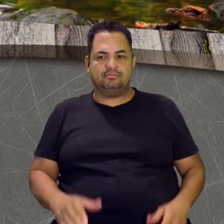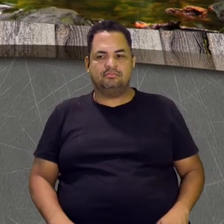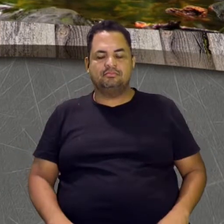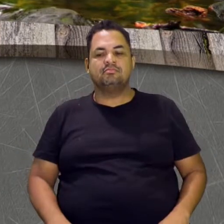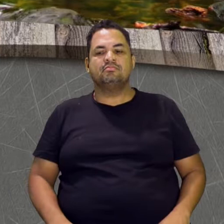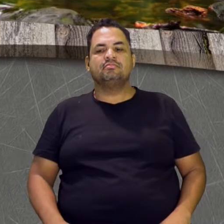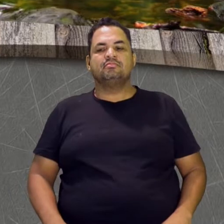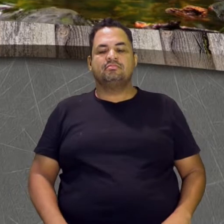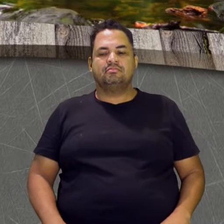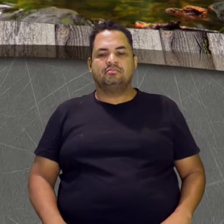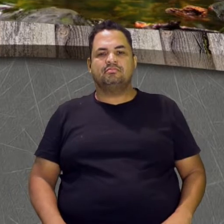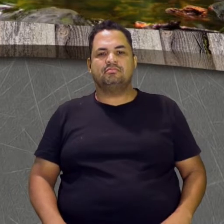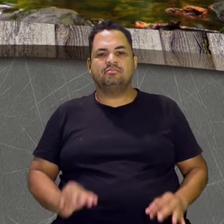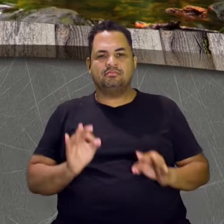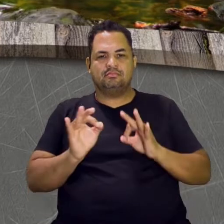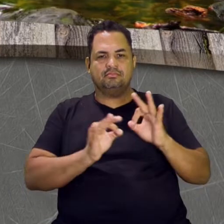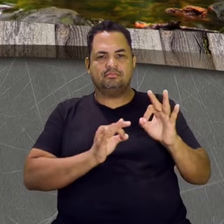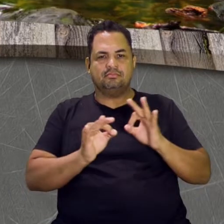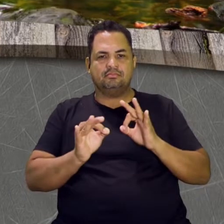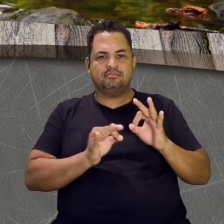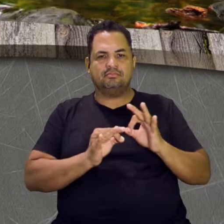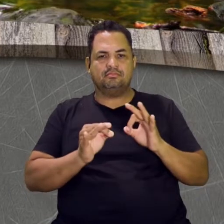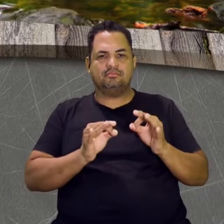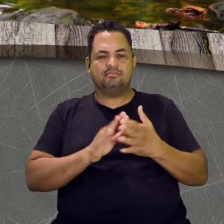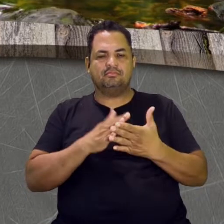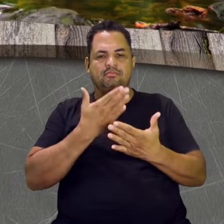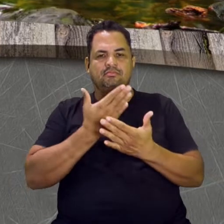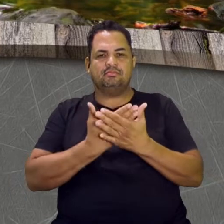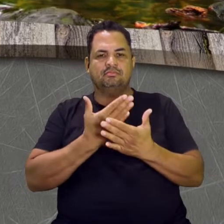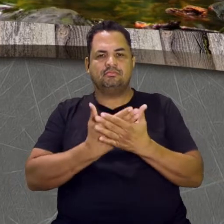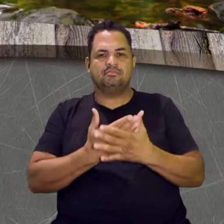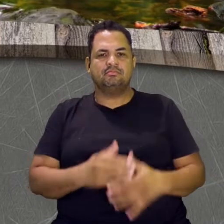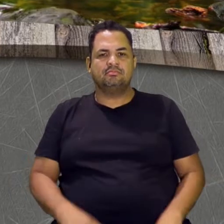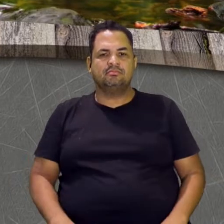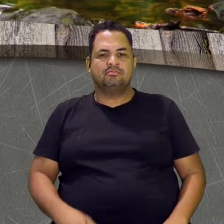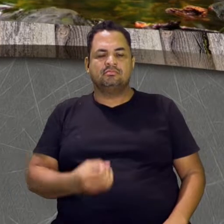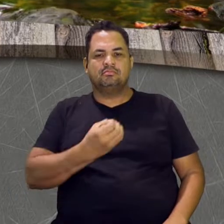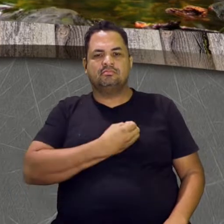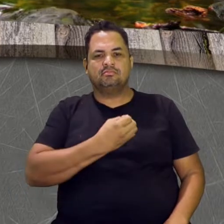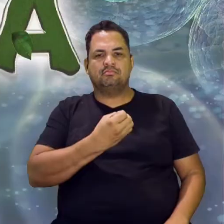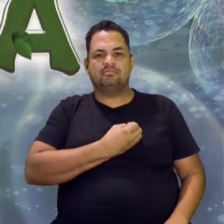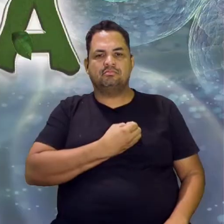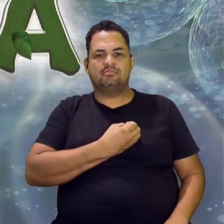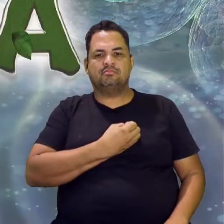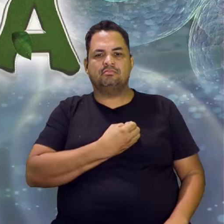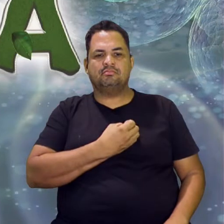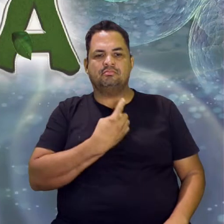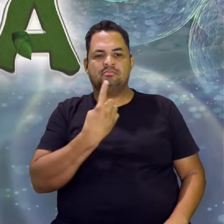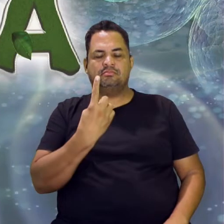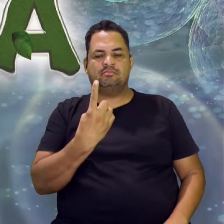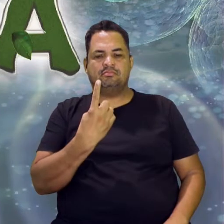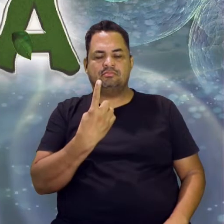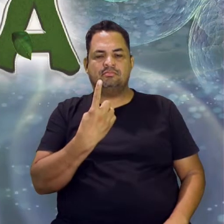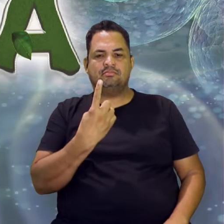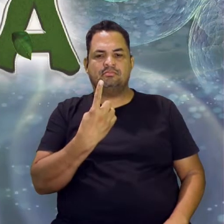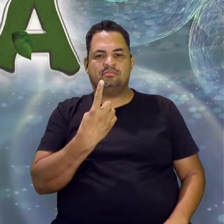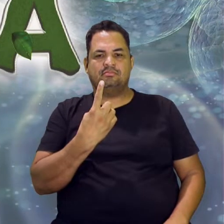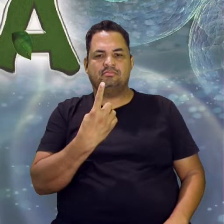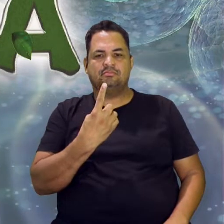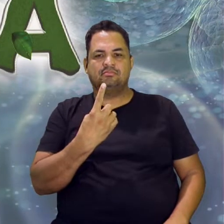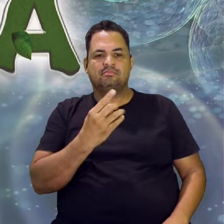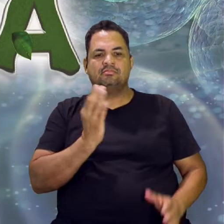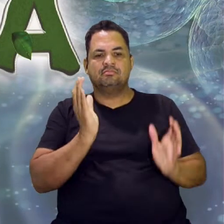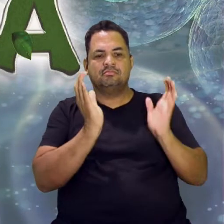gente estar então construindo essa que é a nossa aula número 1 da